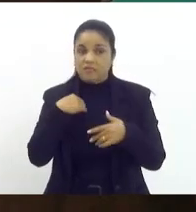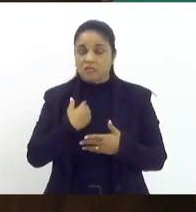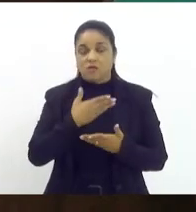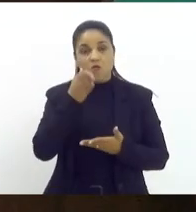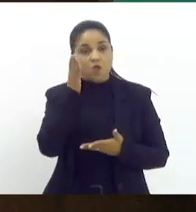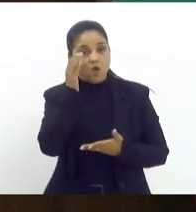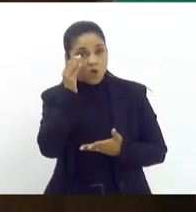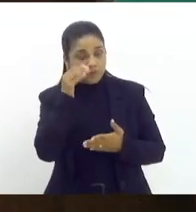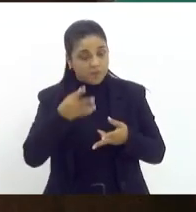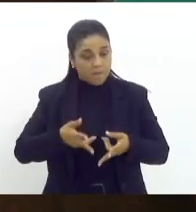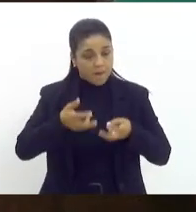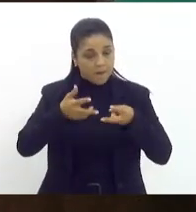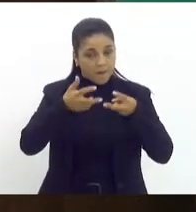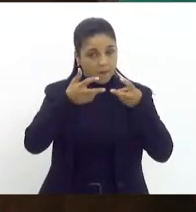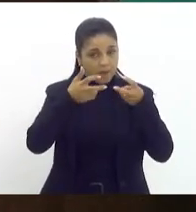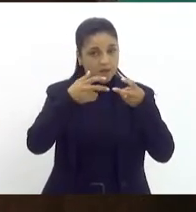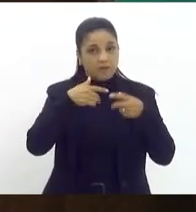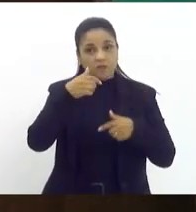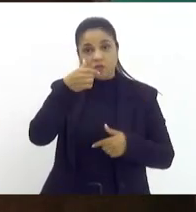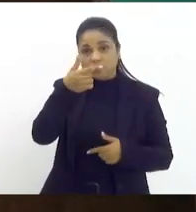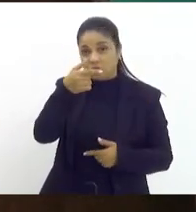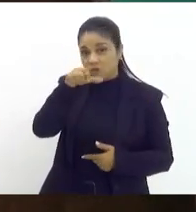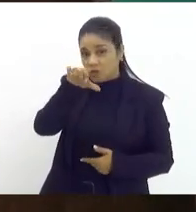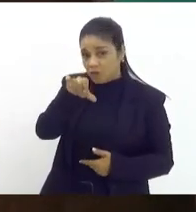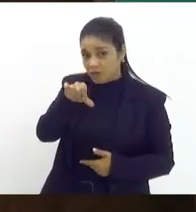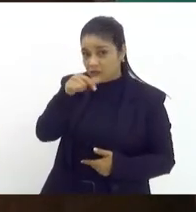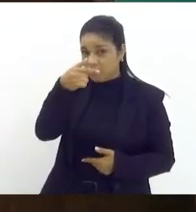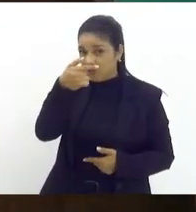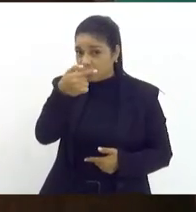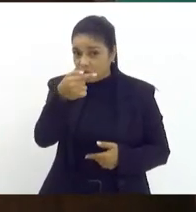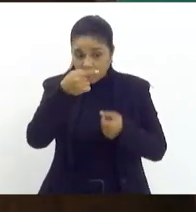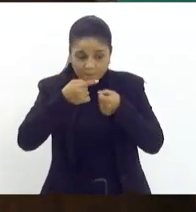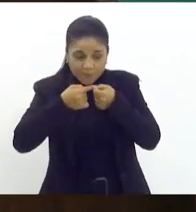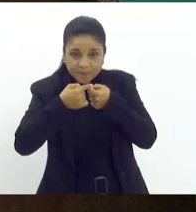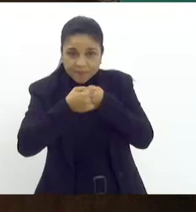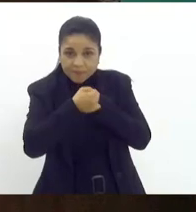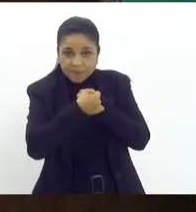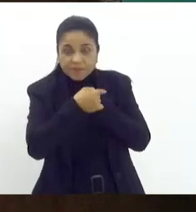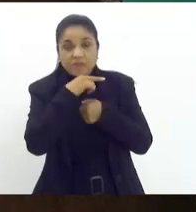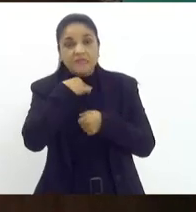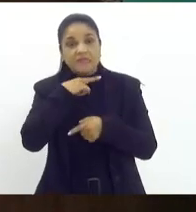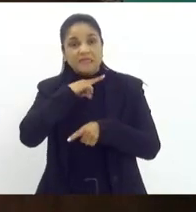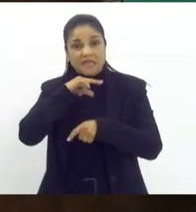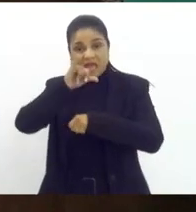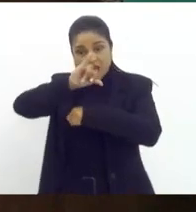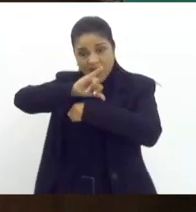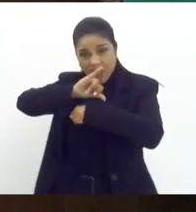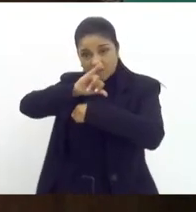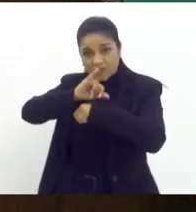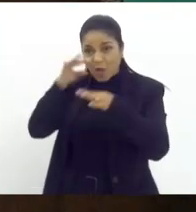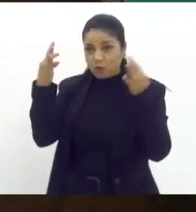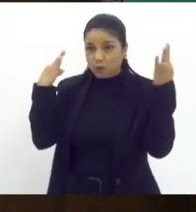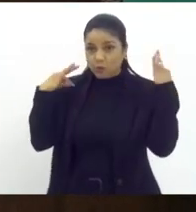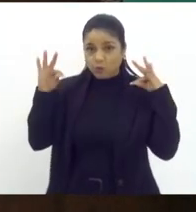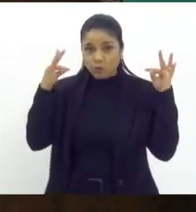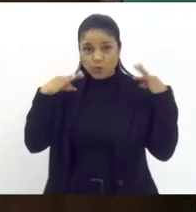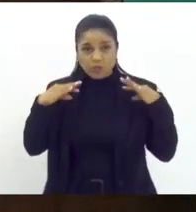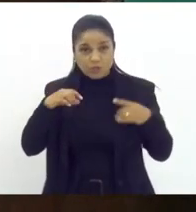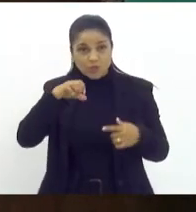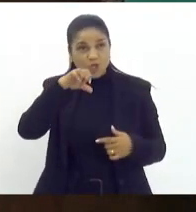nós temos 92 municípios tem capital de turismo em quase